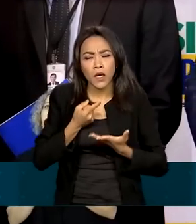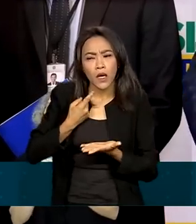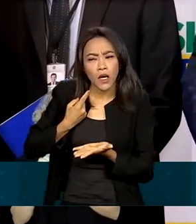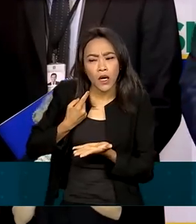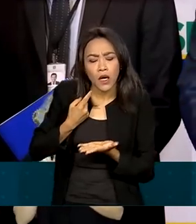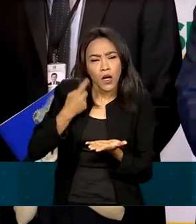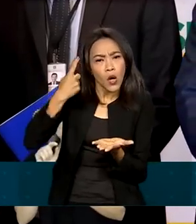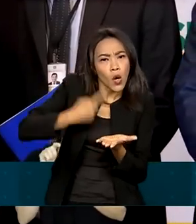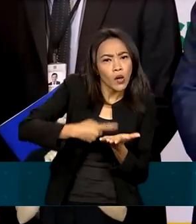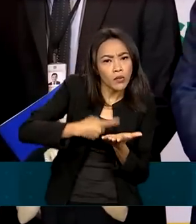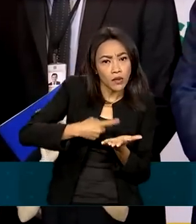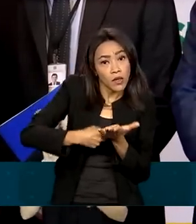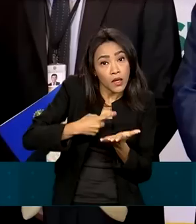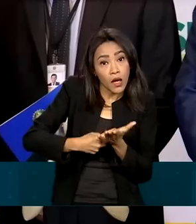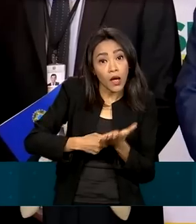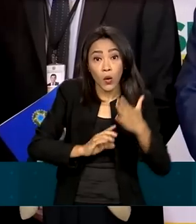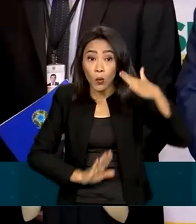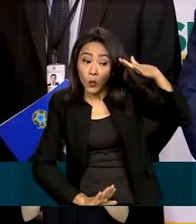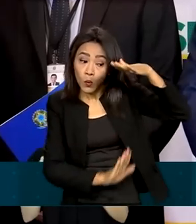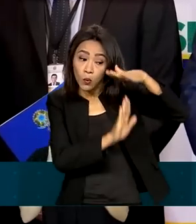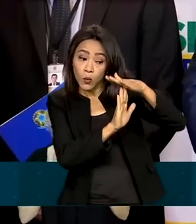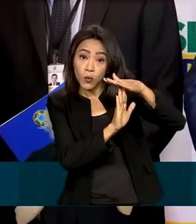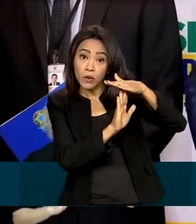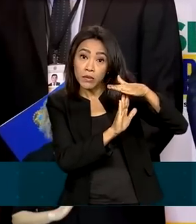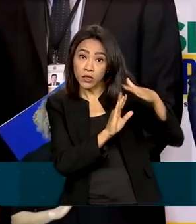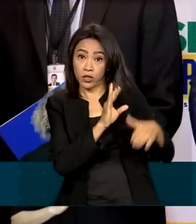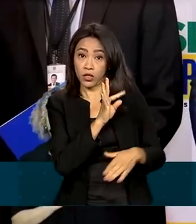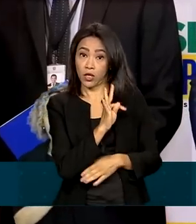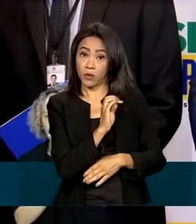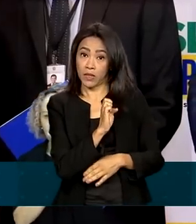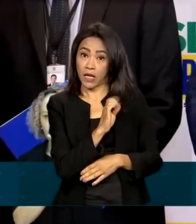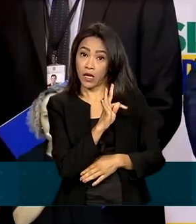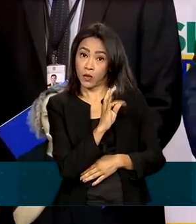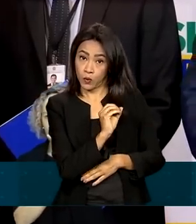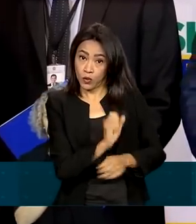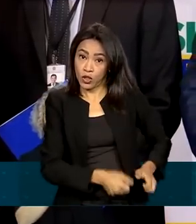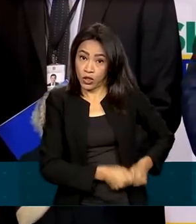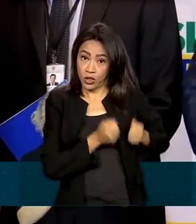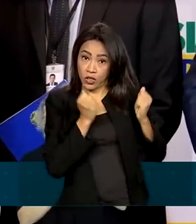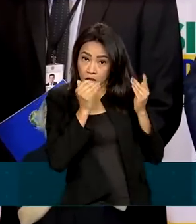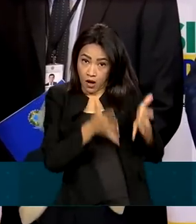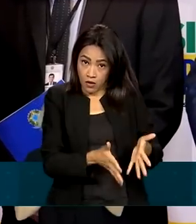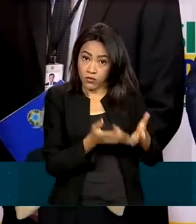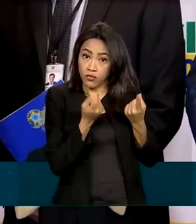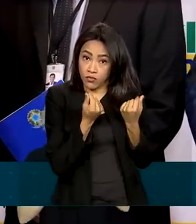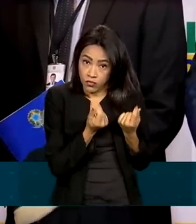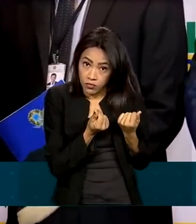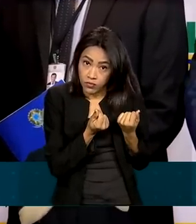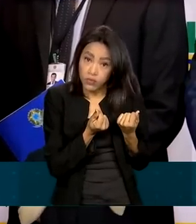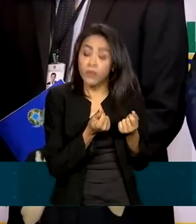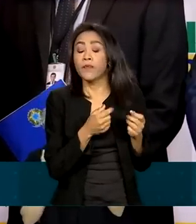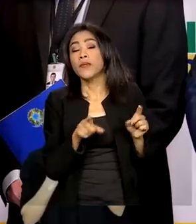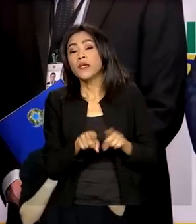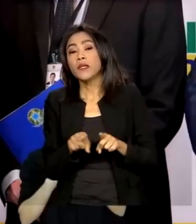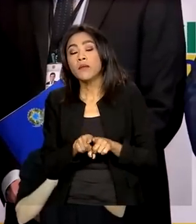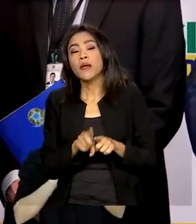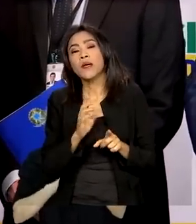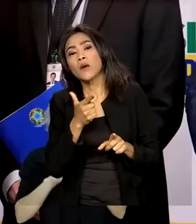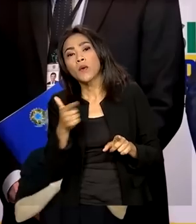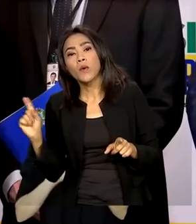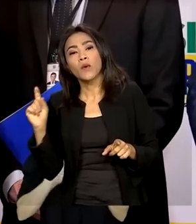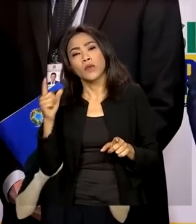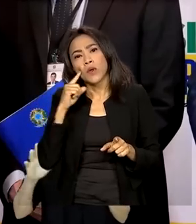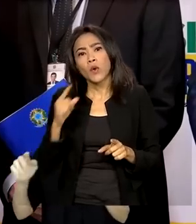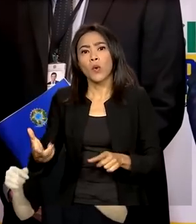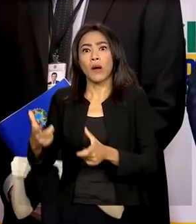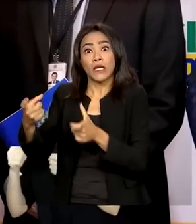entre o teto, aí se define qual a melhor fórmula, com a evolução da curva da